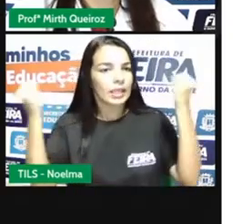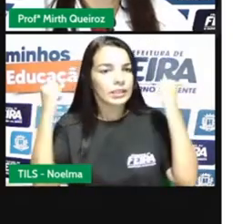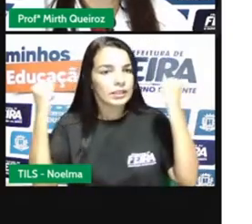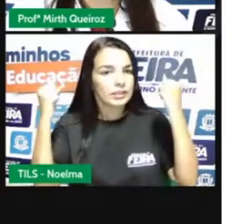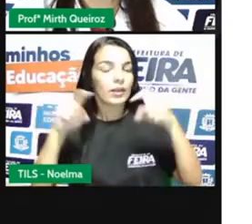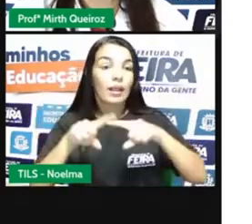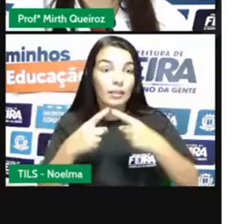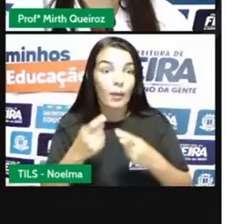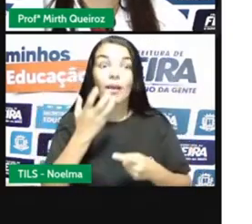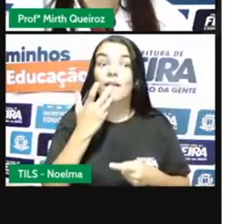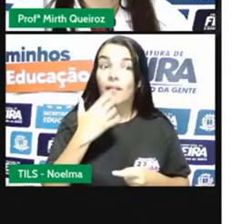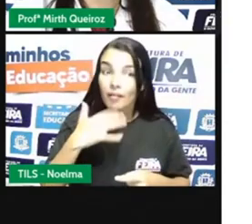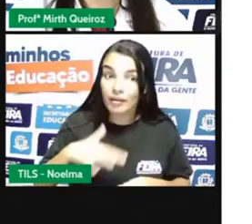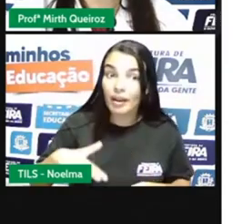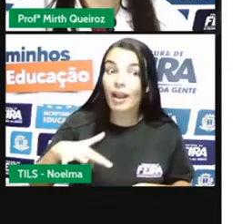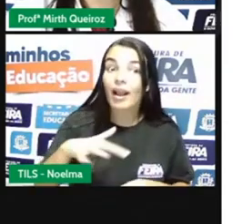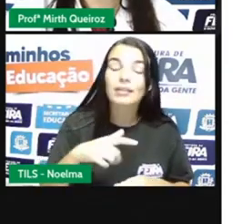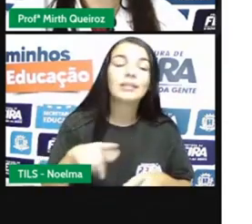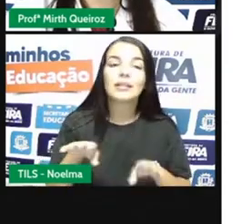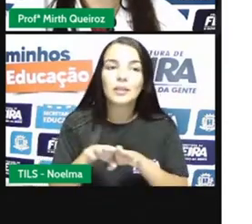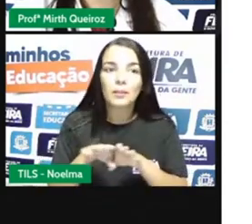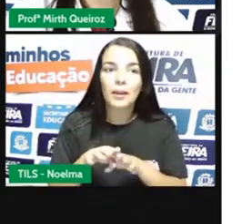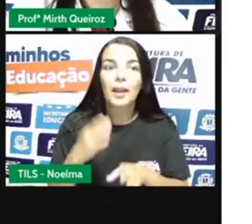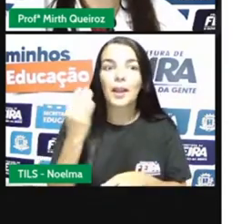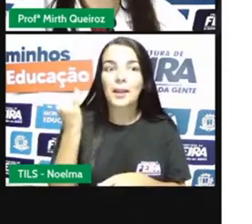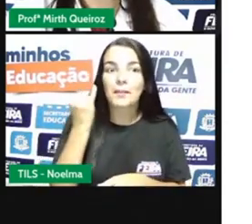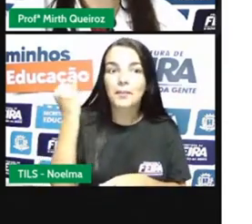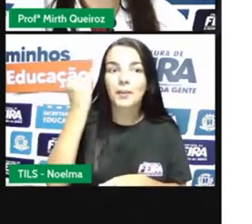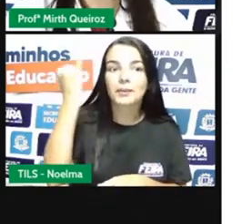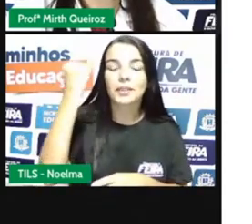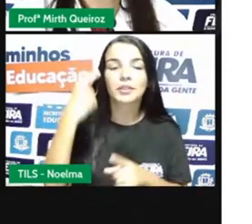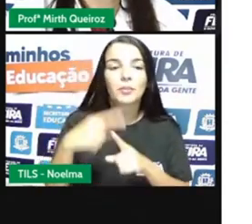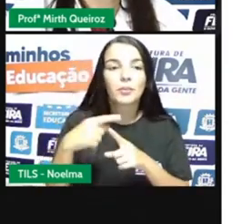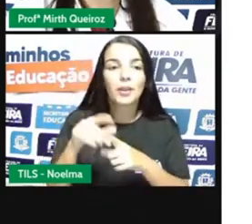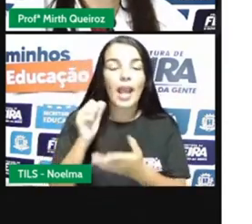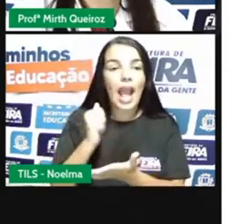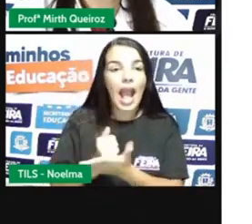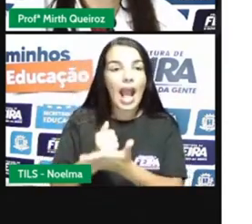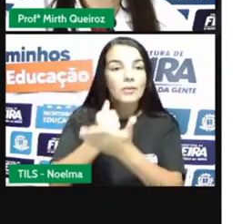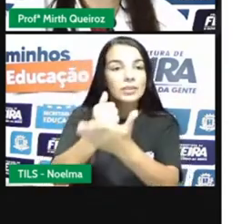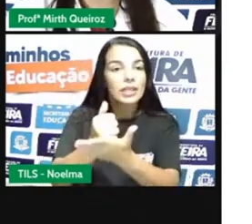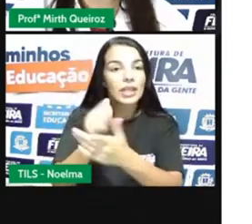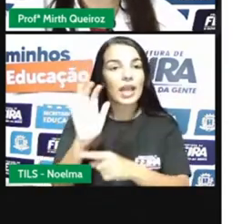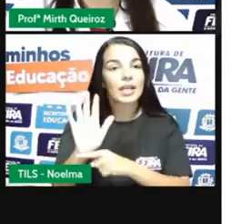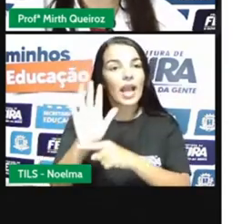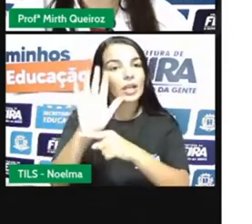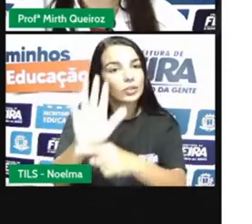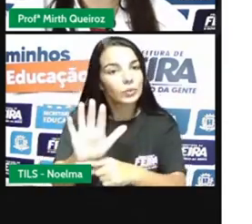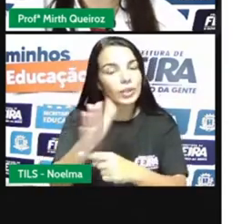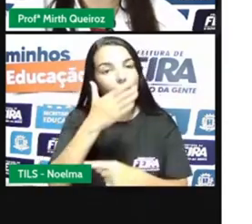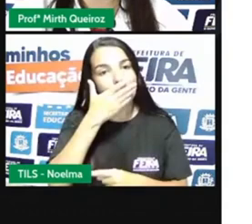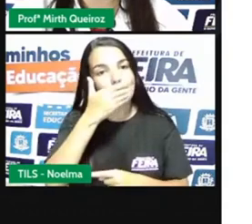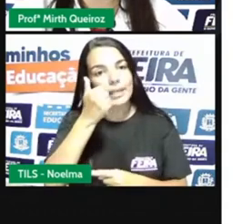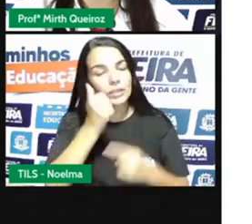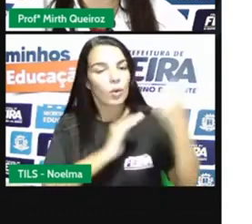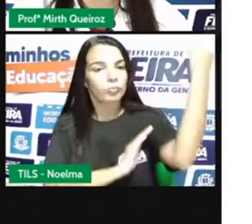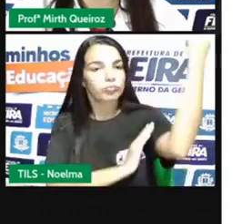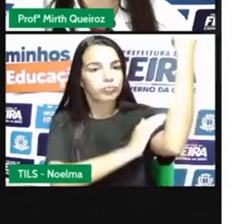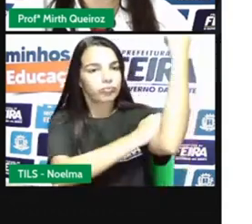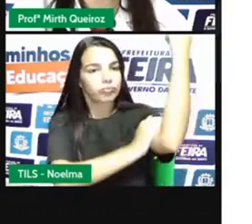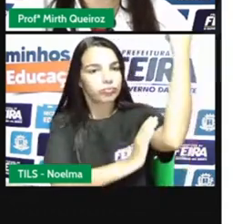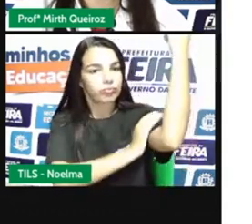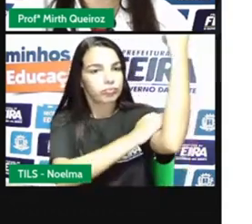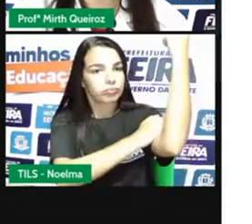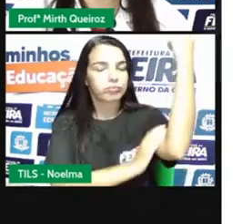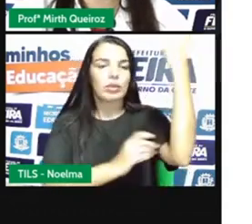necessidade é ainda maior. A prática regular de atividades contribui com o desenvolvimento e amadurecimento dos músculos, dos